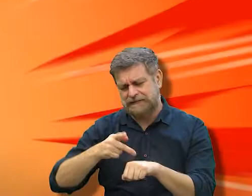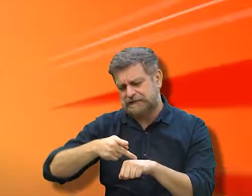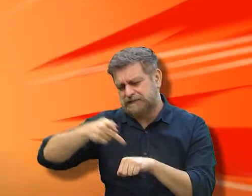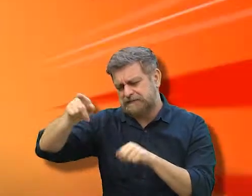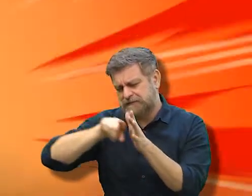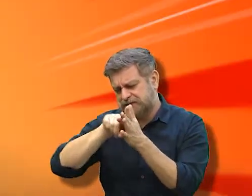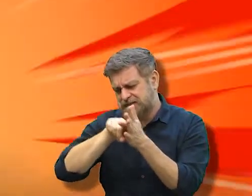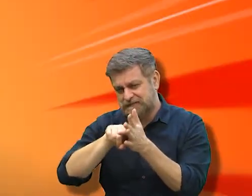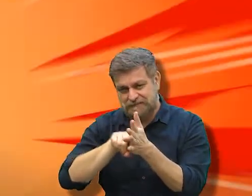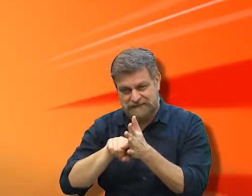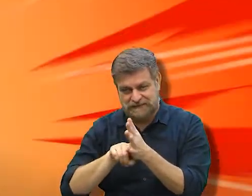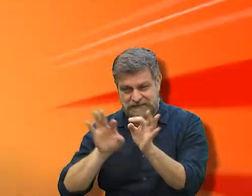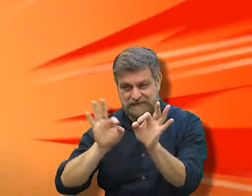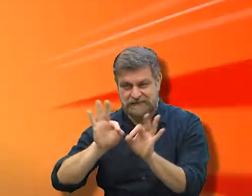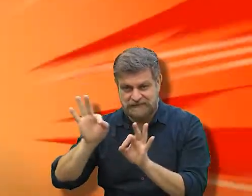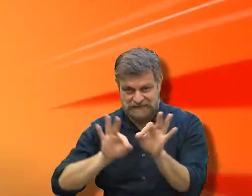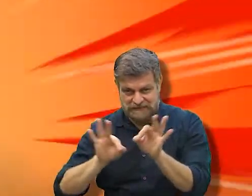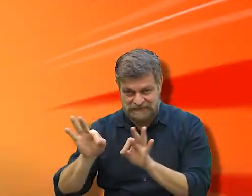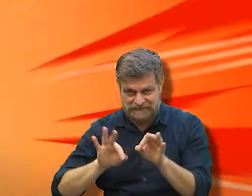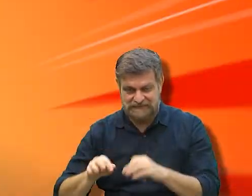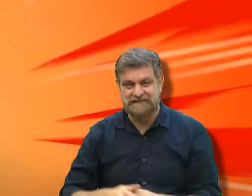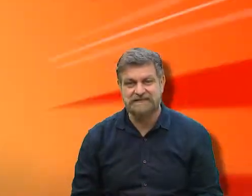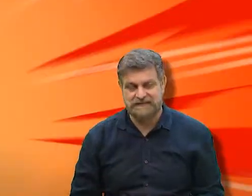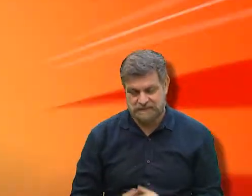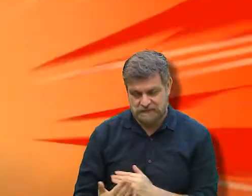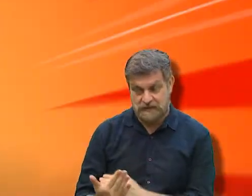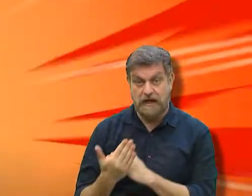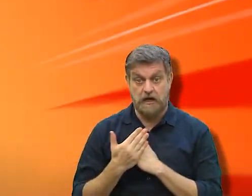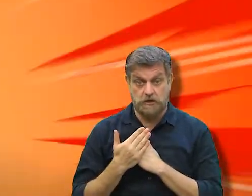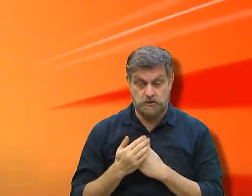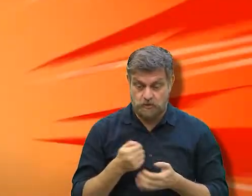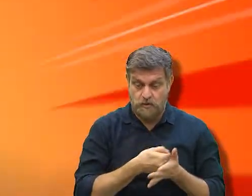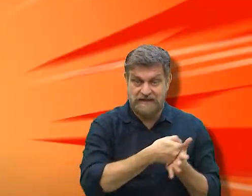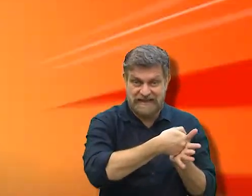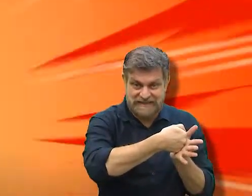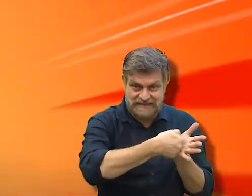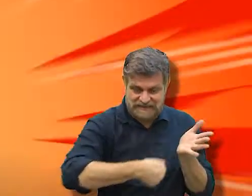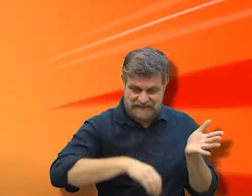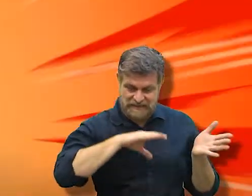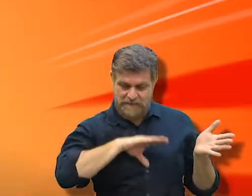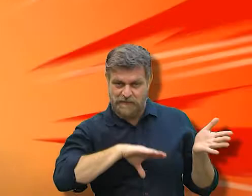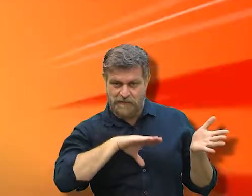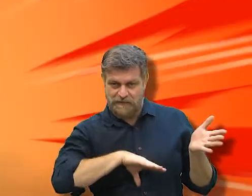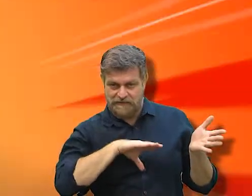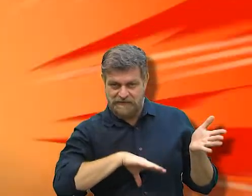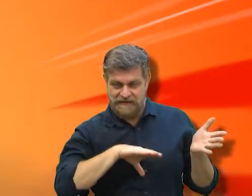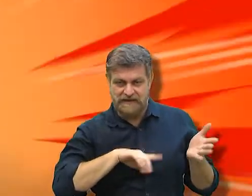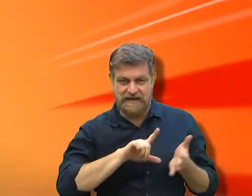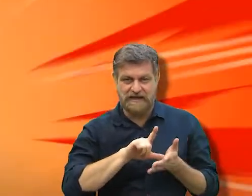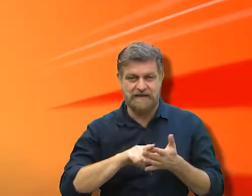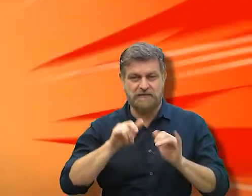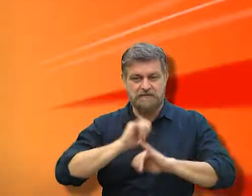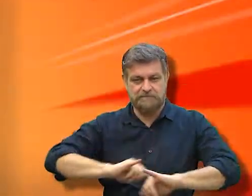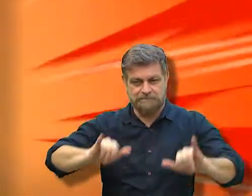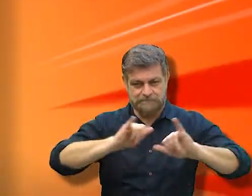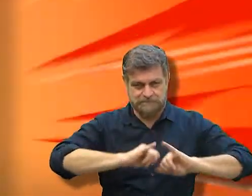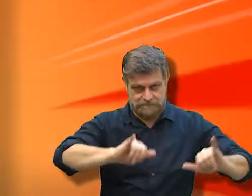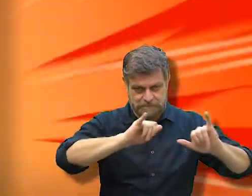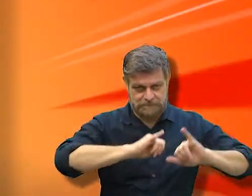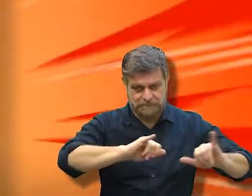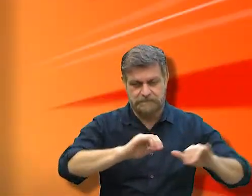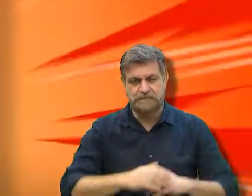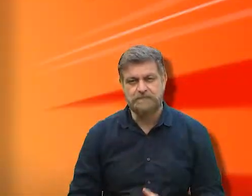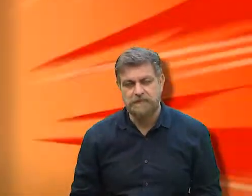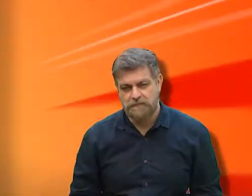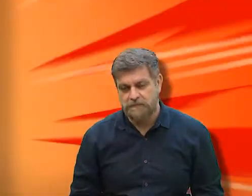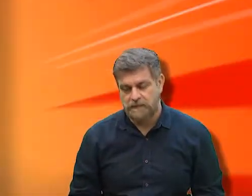E aí, guardei a ideia. Eu sou formada em tecnologia e trabalhei toda a minha carreira em